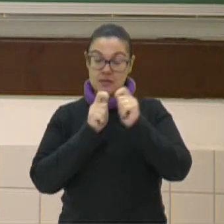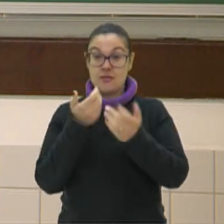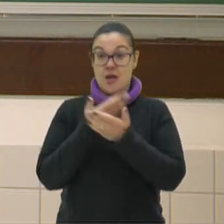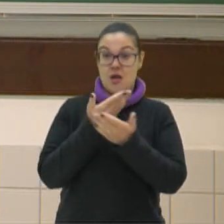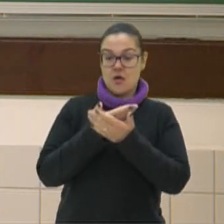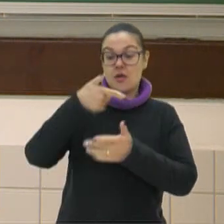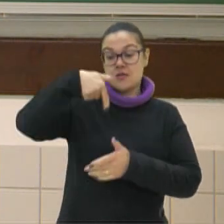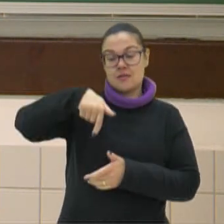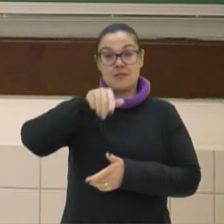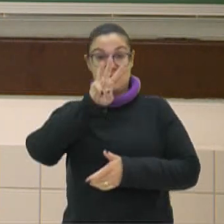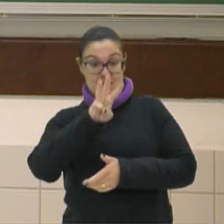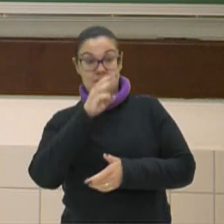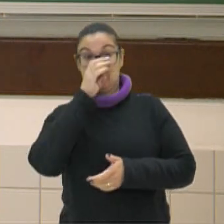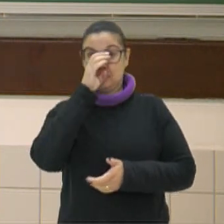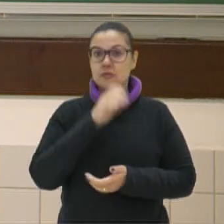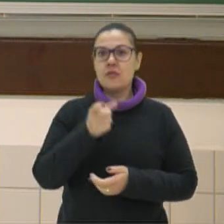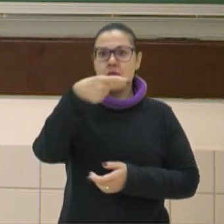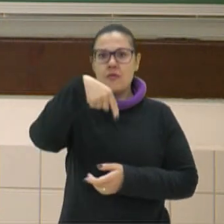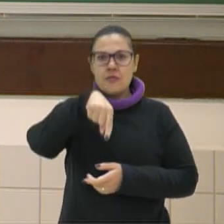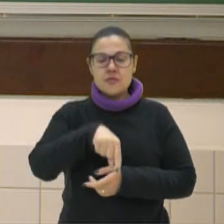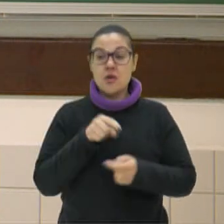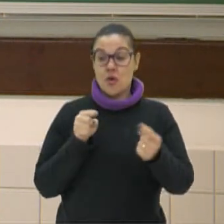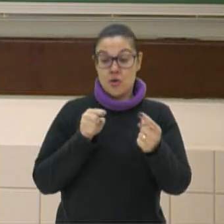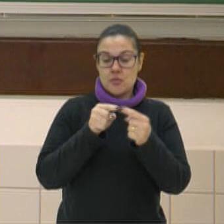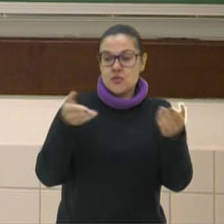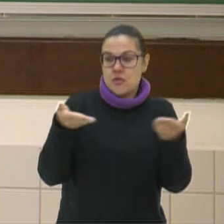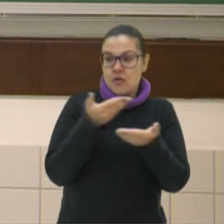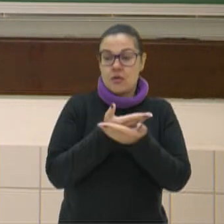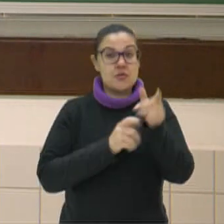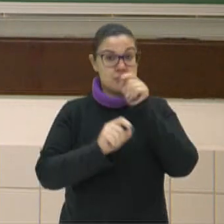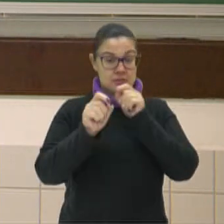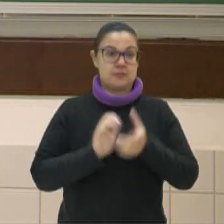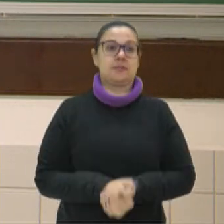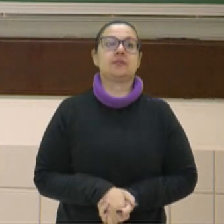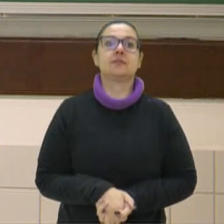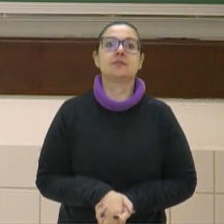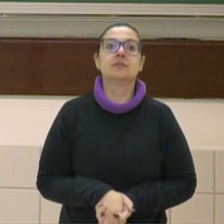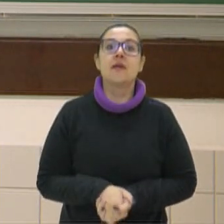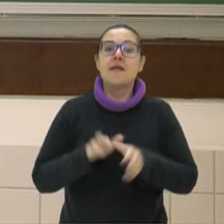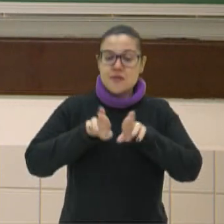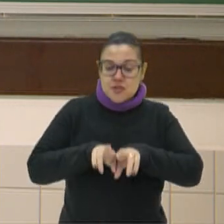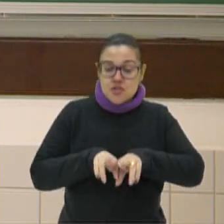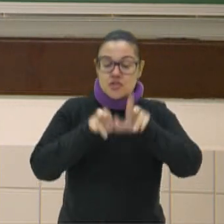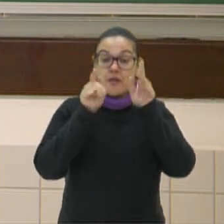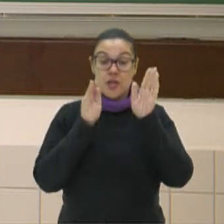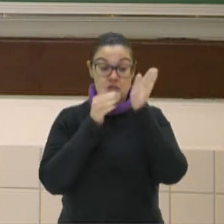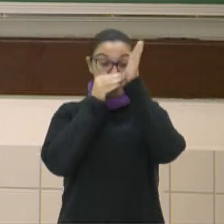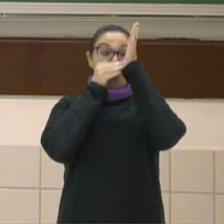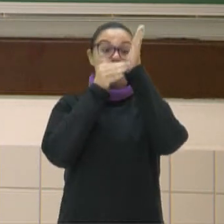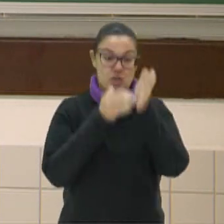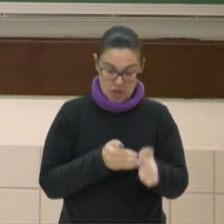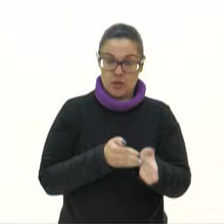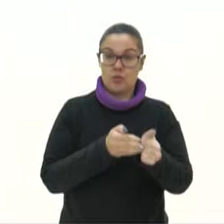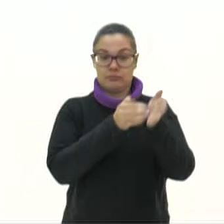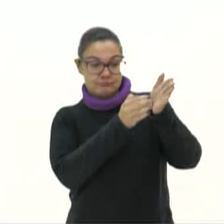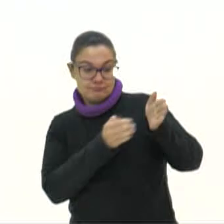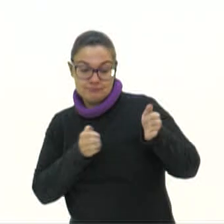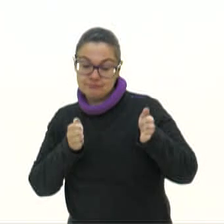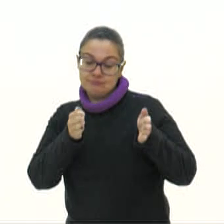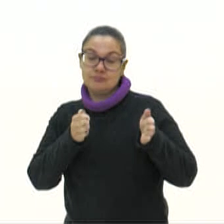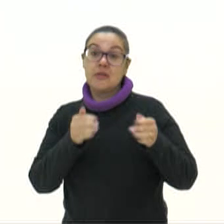aula 73. Pessoal, nosso objetivo hoje é o seguinte: diferenciar o discurso direto do discurso